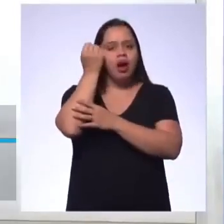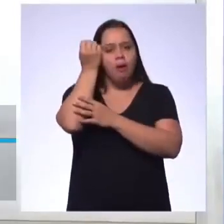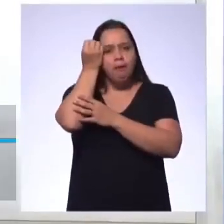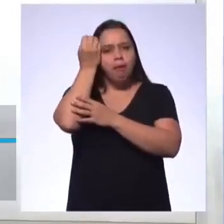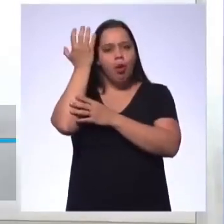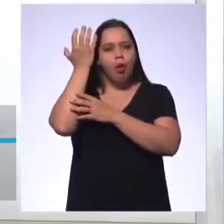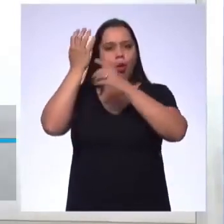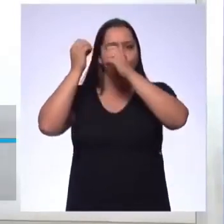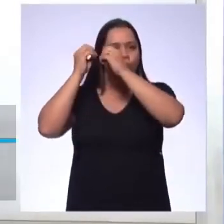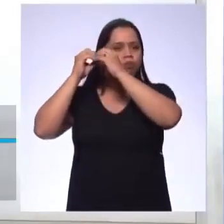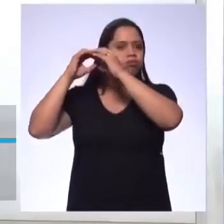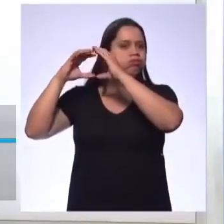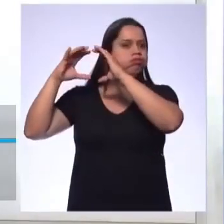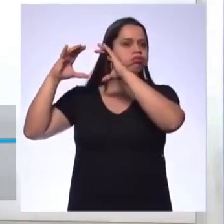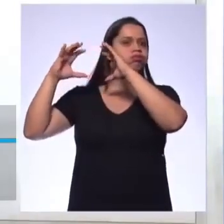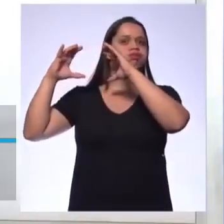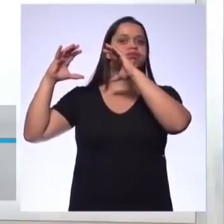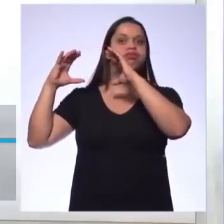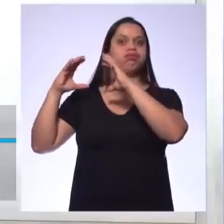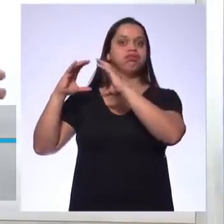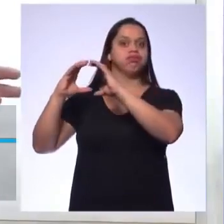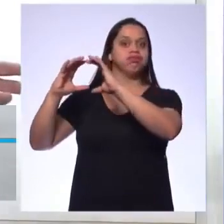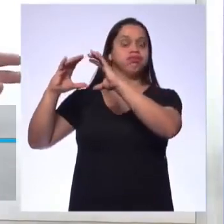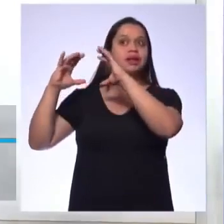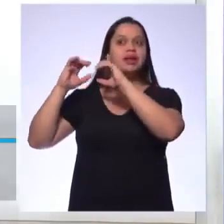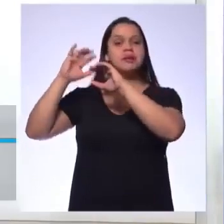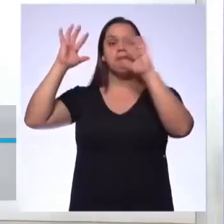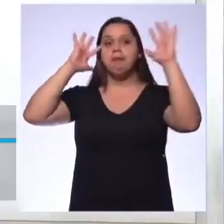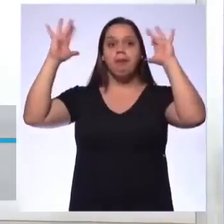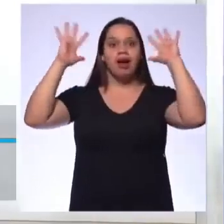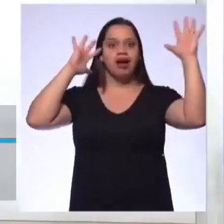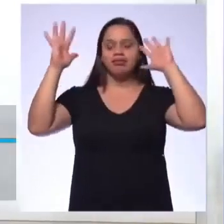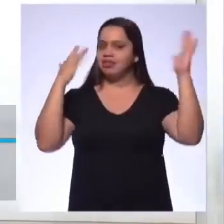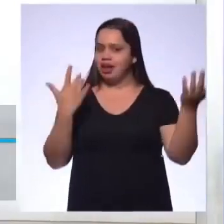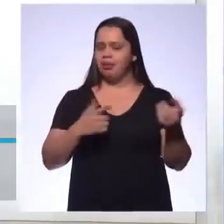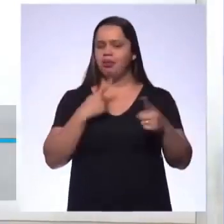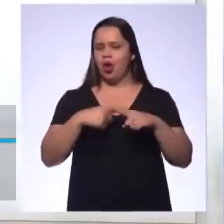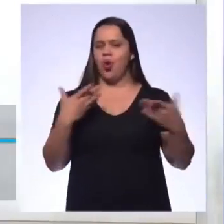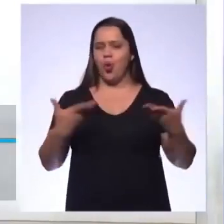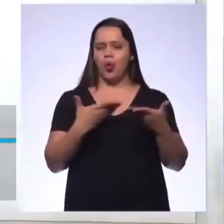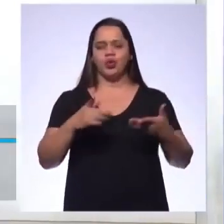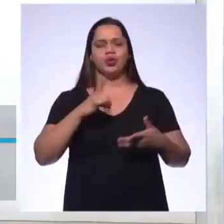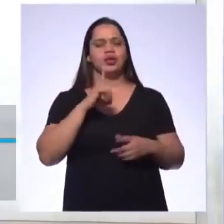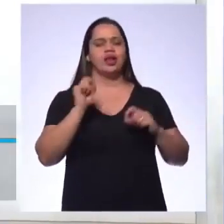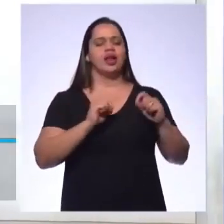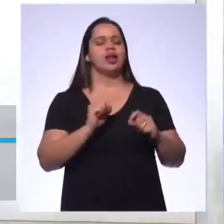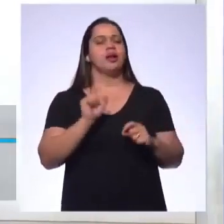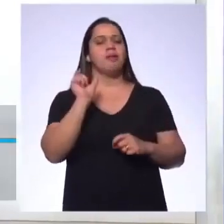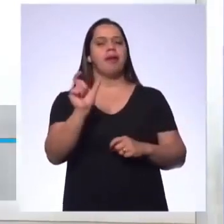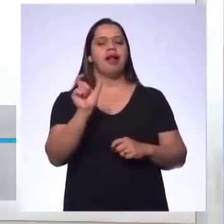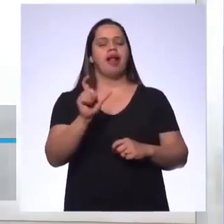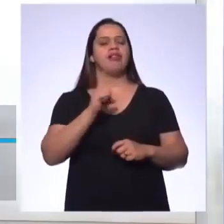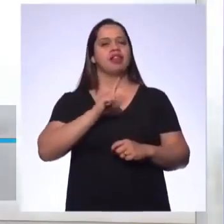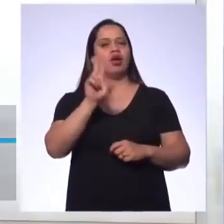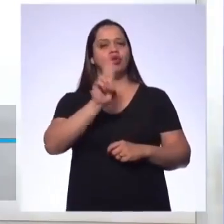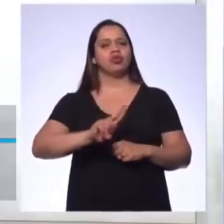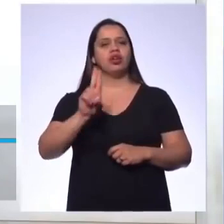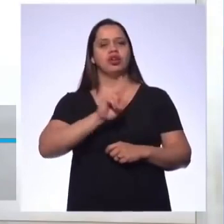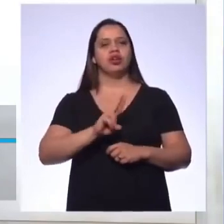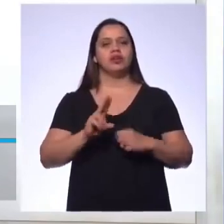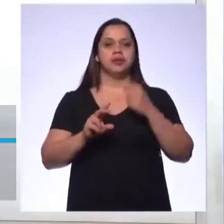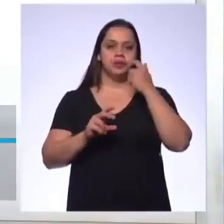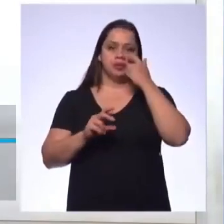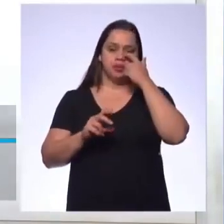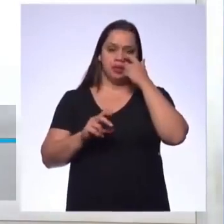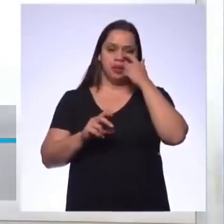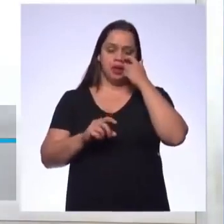criar determinadas... hoje em dia tem muito... Essa palavra está muito em moda aí. Ela consegue criar um